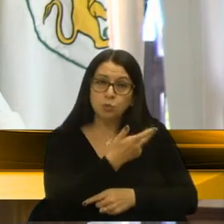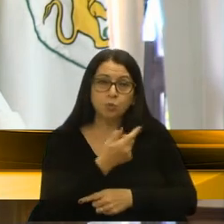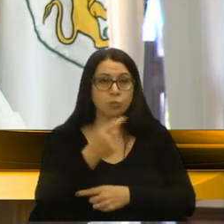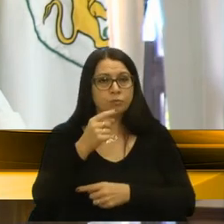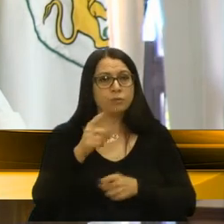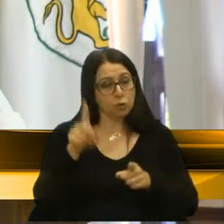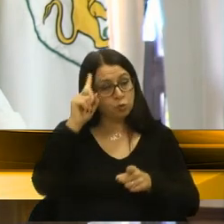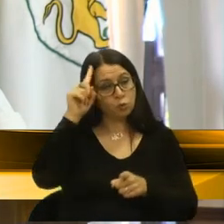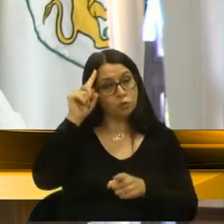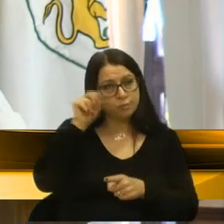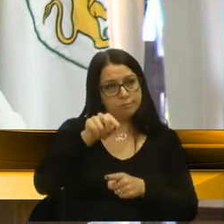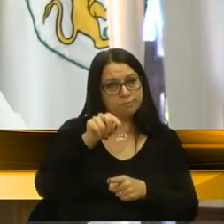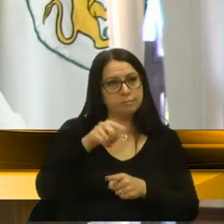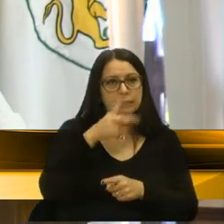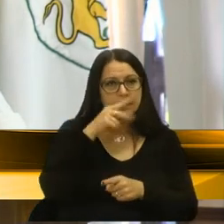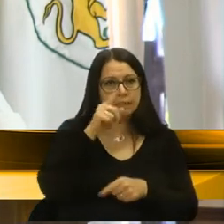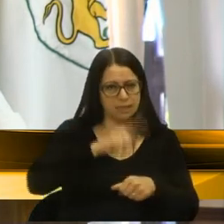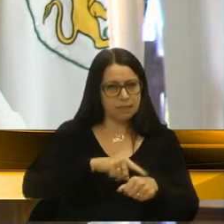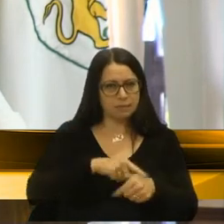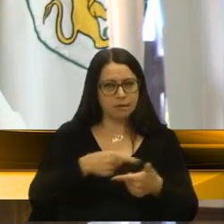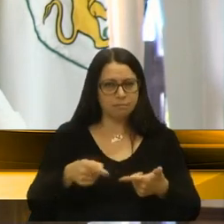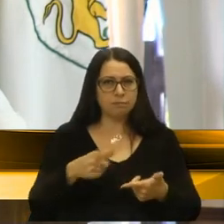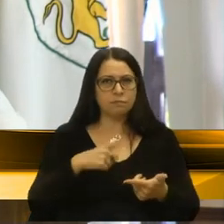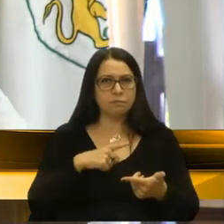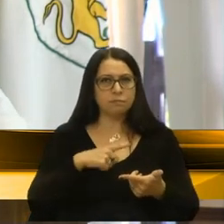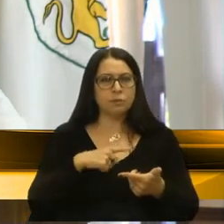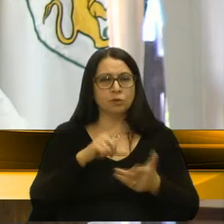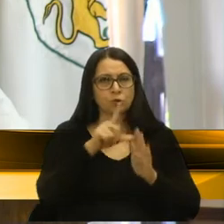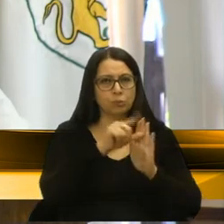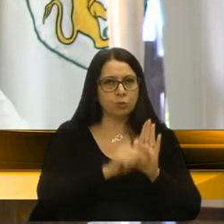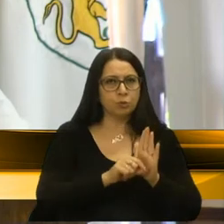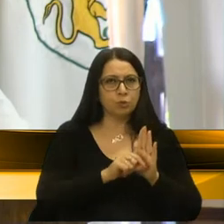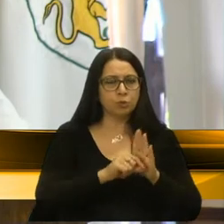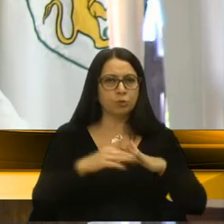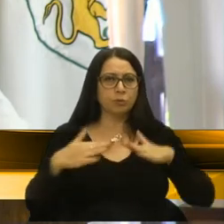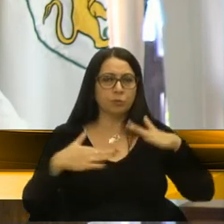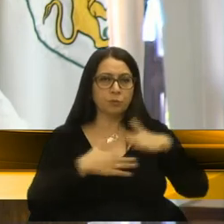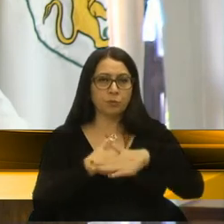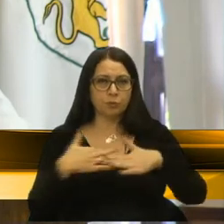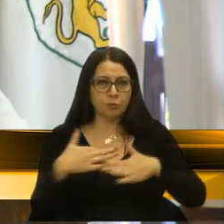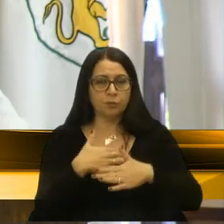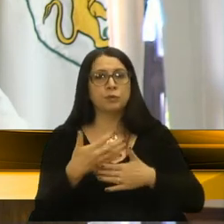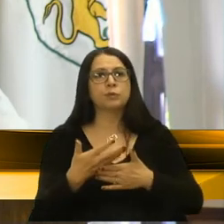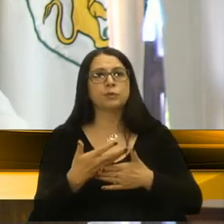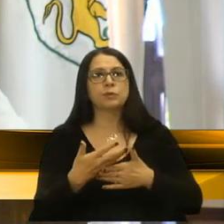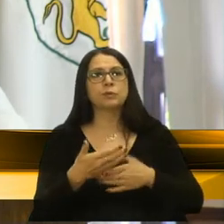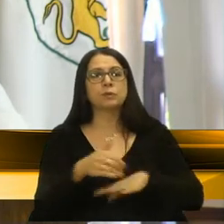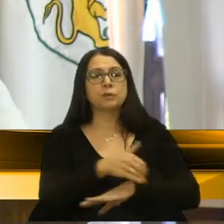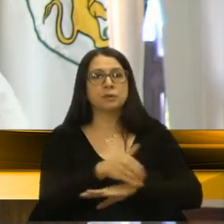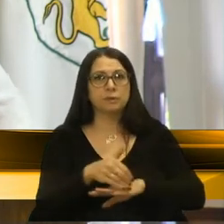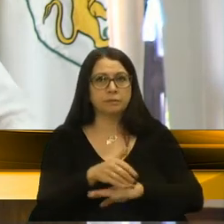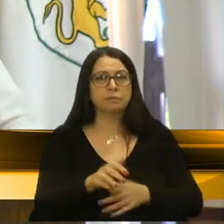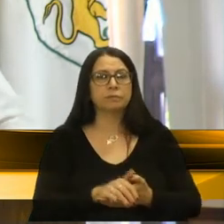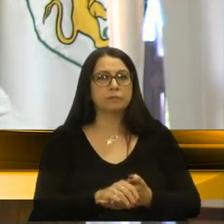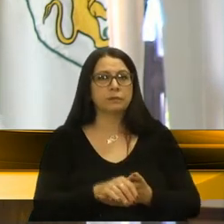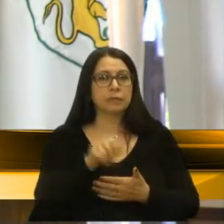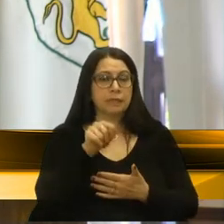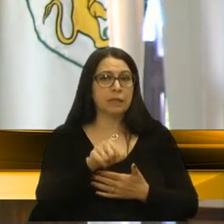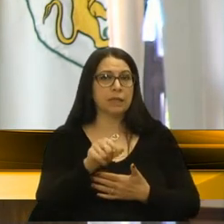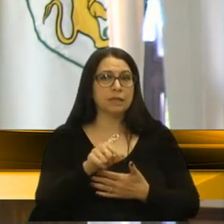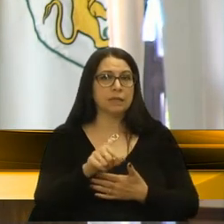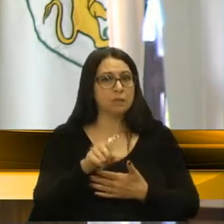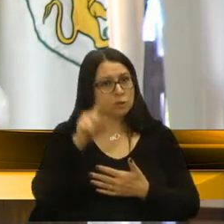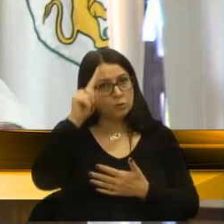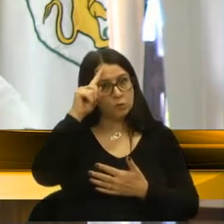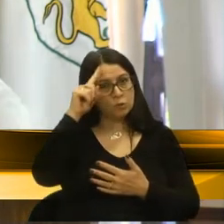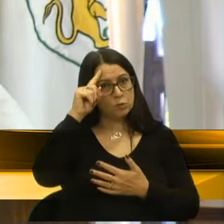dias, mesmo nessa época aí que tem diminuído o fluxo de veículos nas estradas, lá todos os